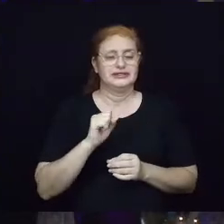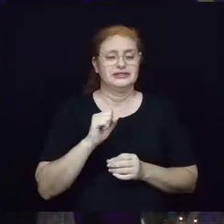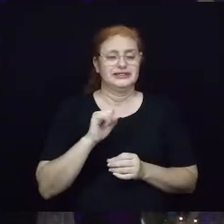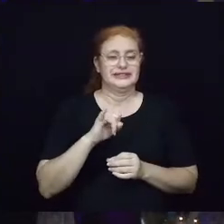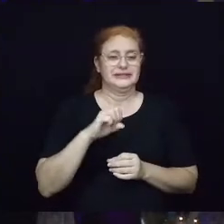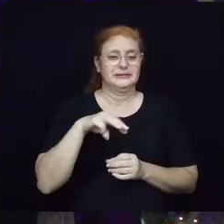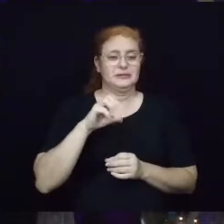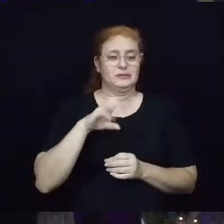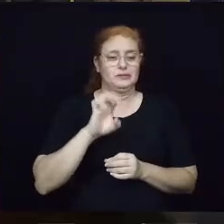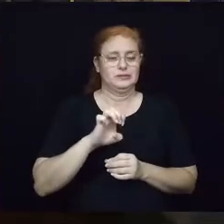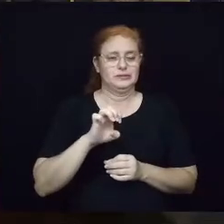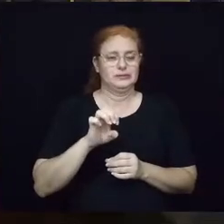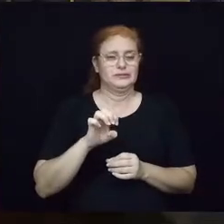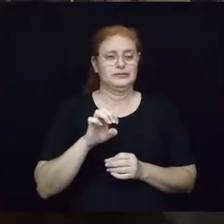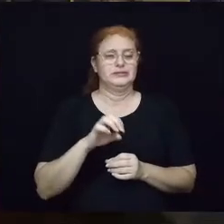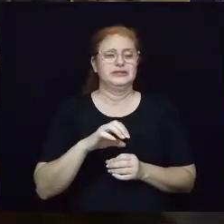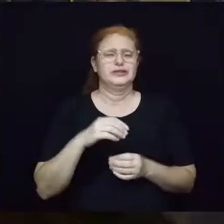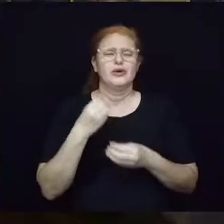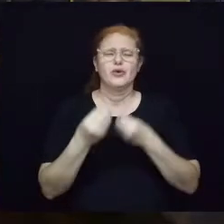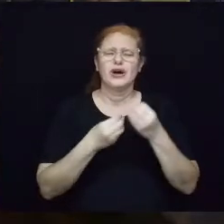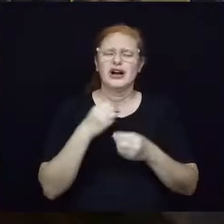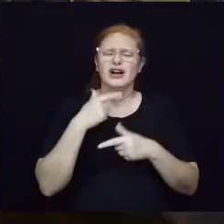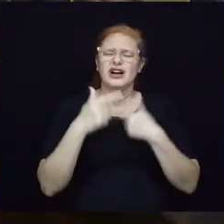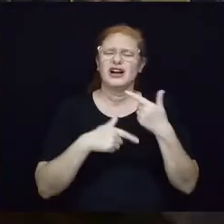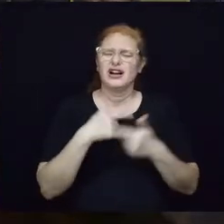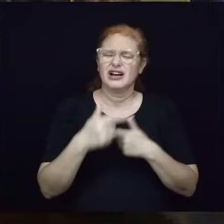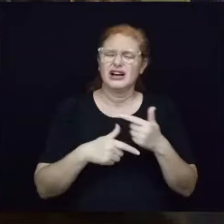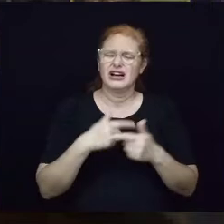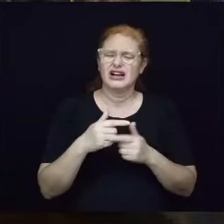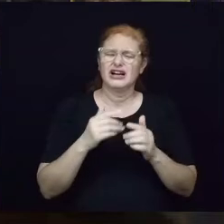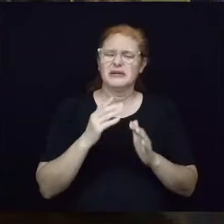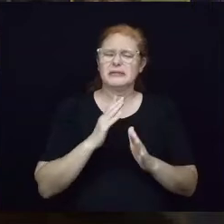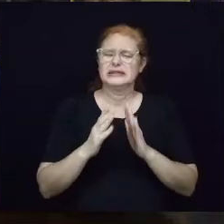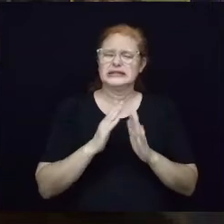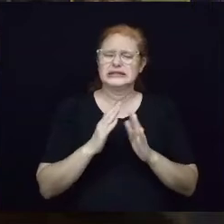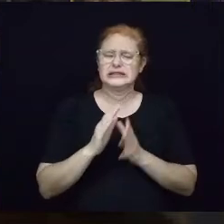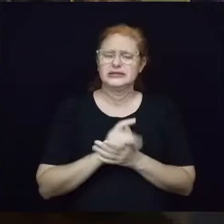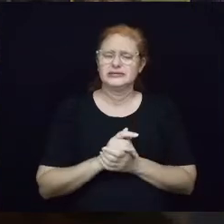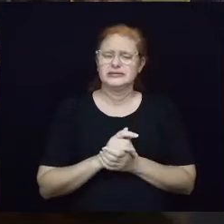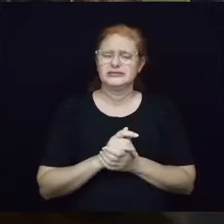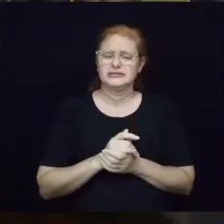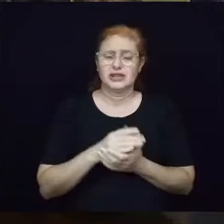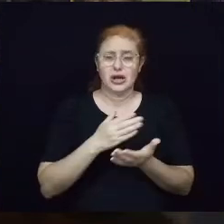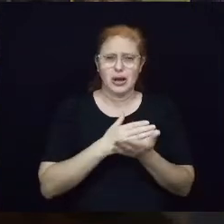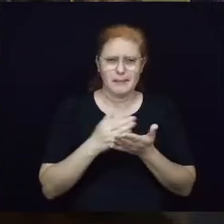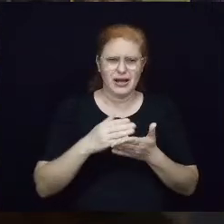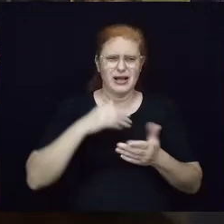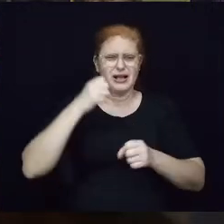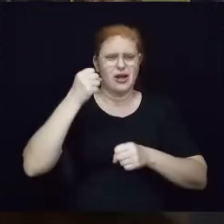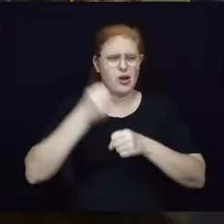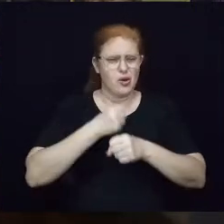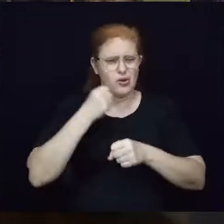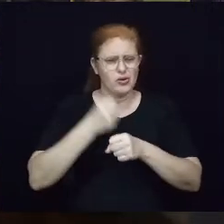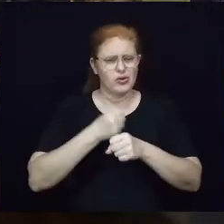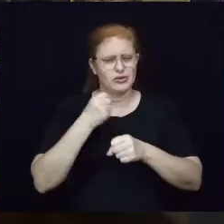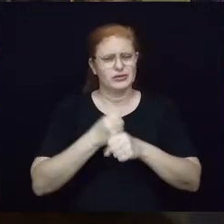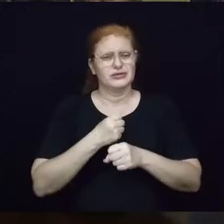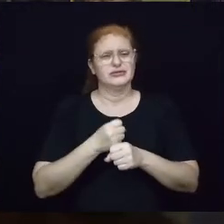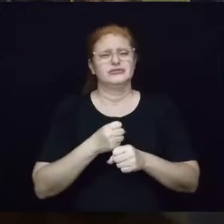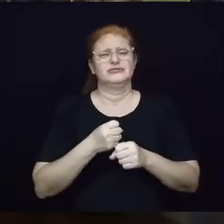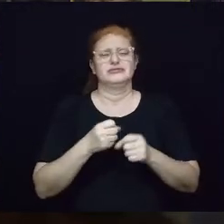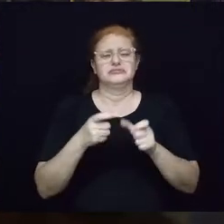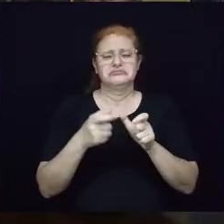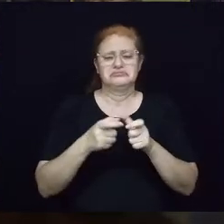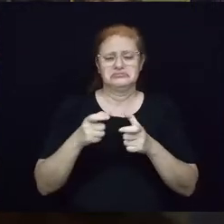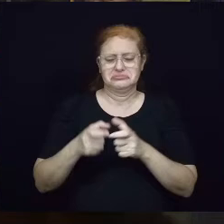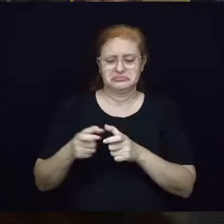E como é que eram os trabalhos dessa época? Tem uma fase que tu começa a construir peças que são